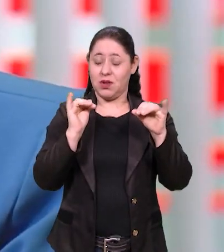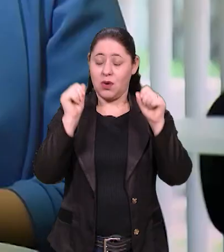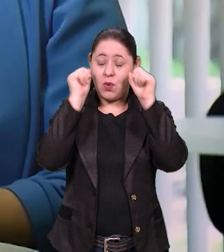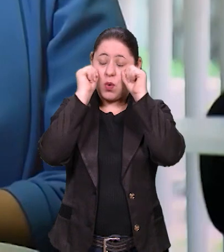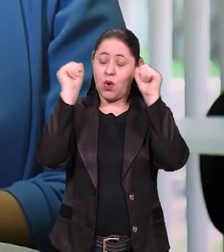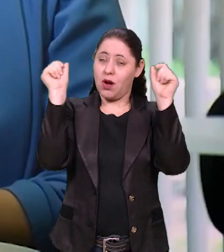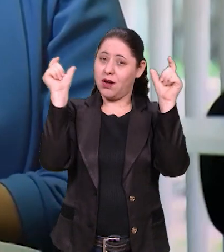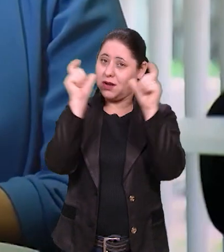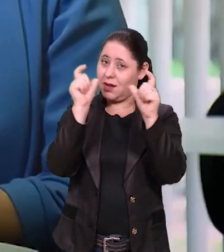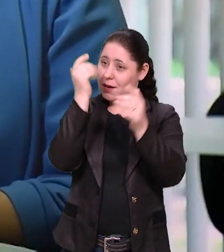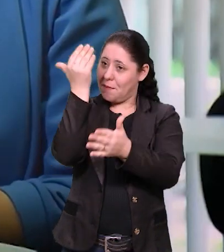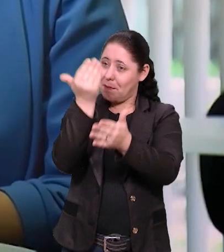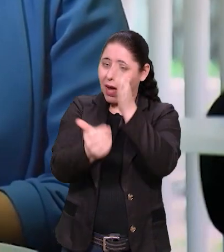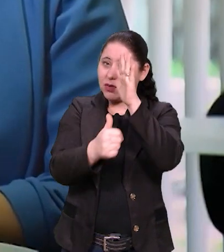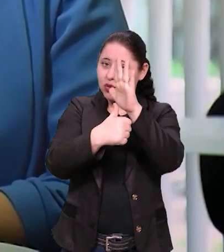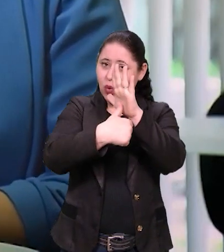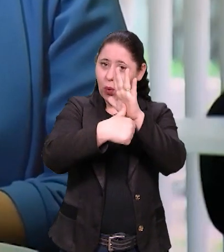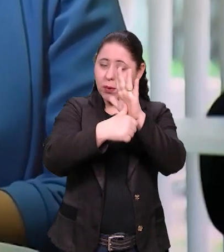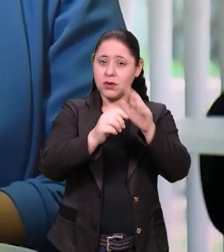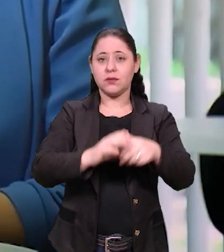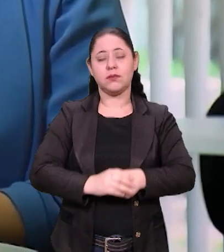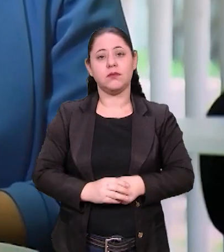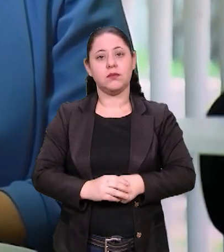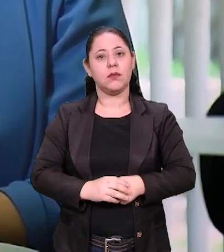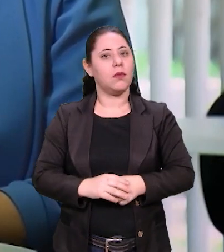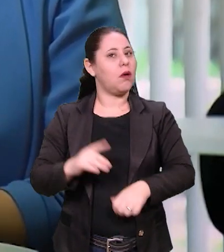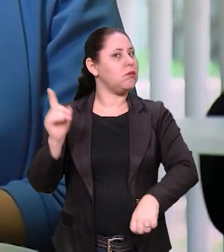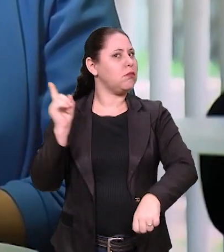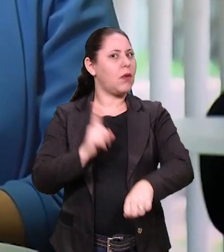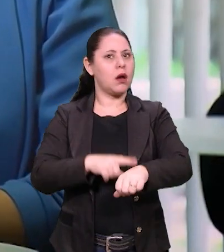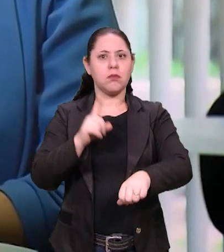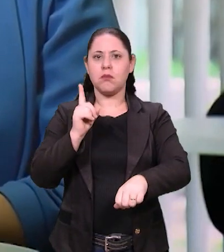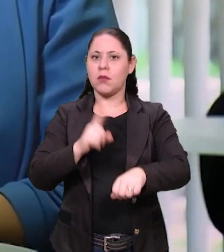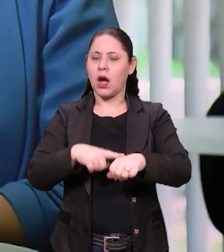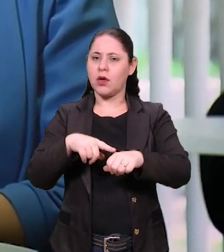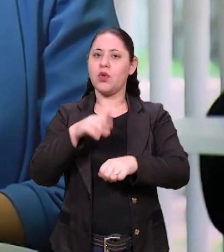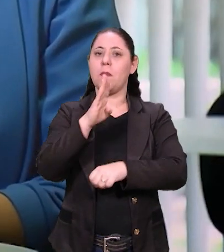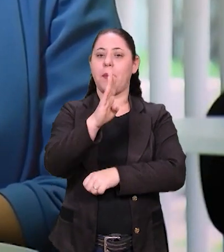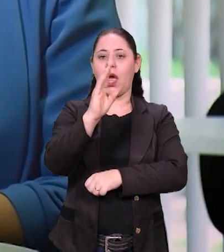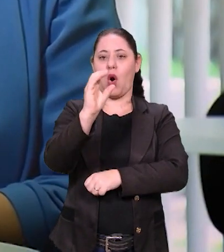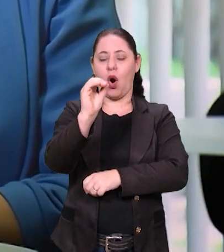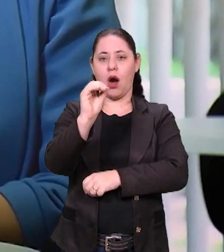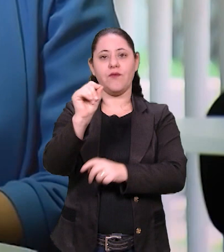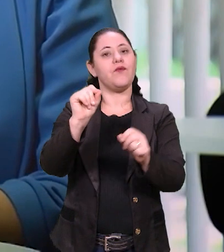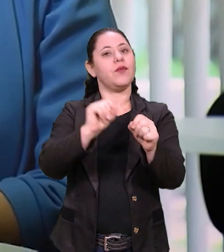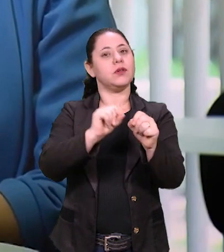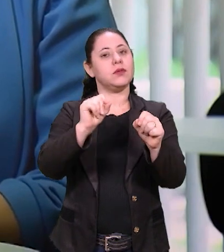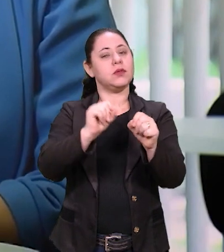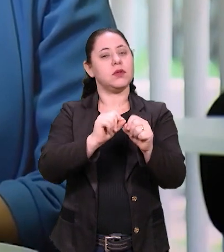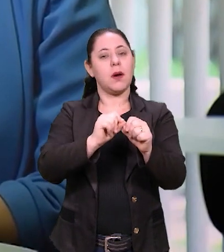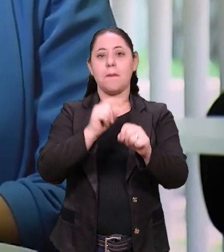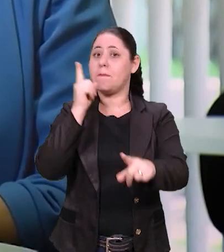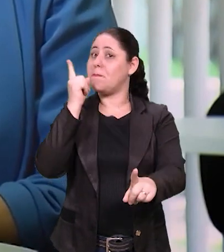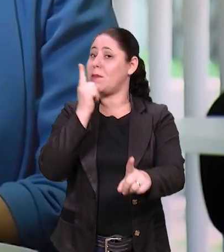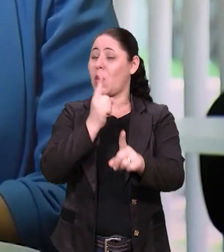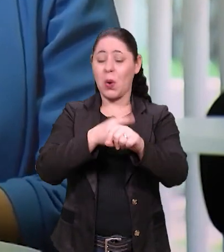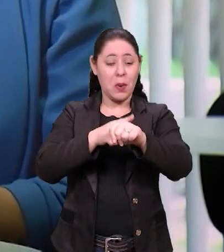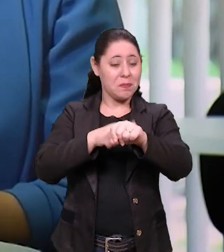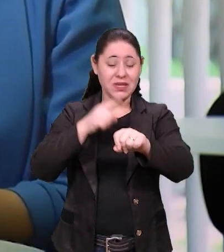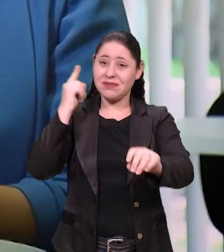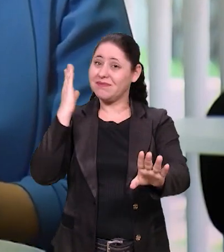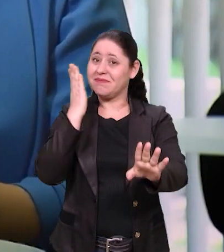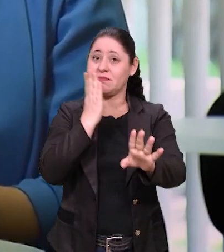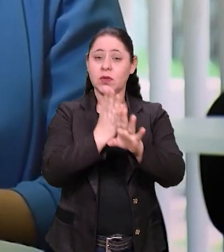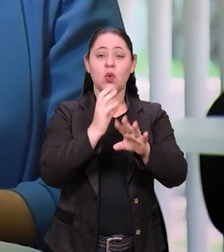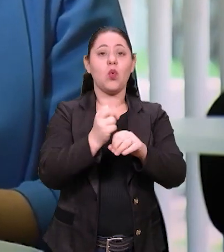documento. Imediatamente formalizar um boletim de ocorrência informando quais os documentos foram perdidos para